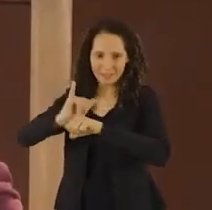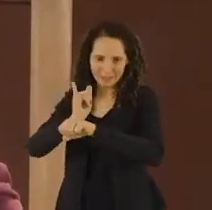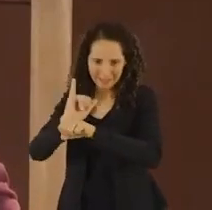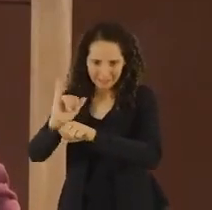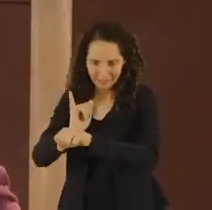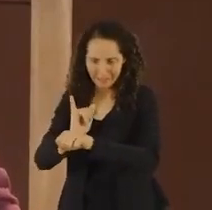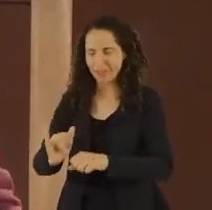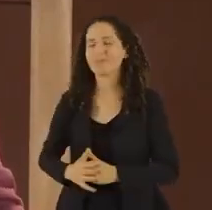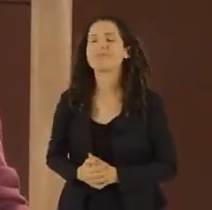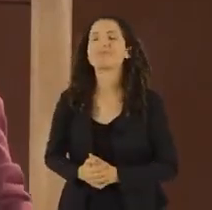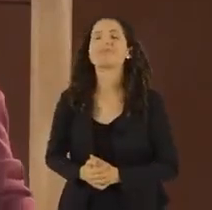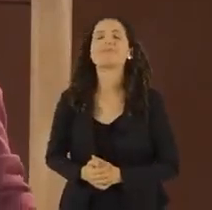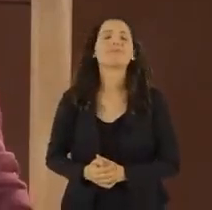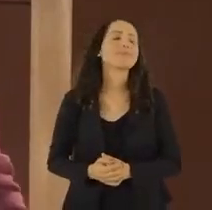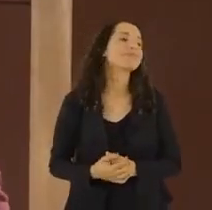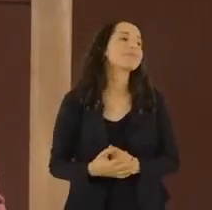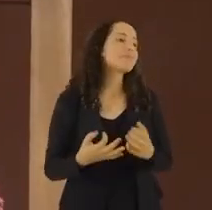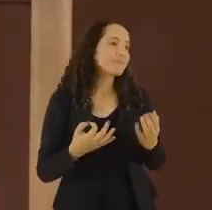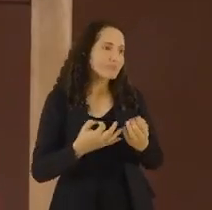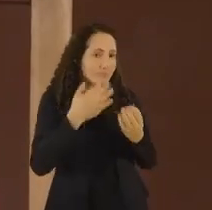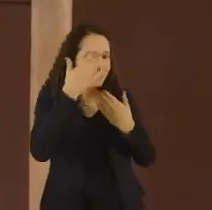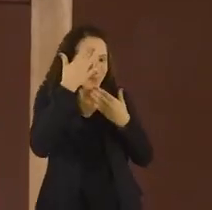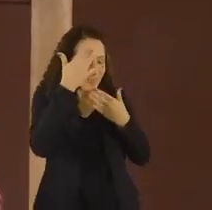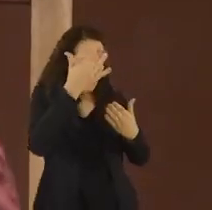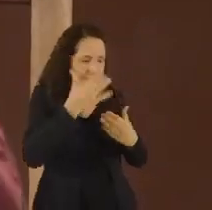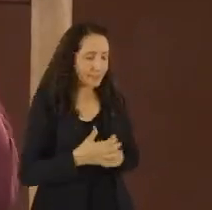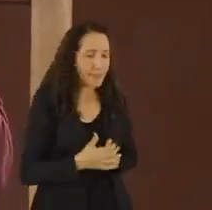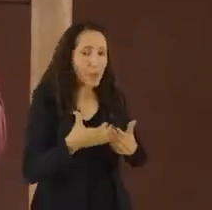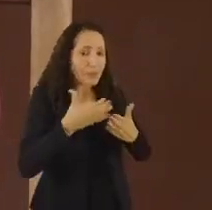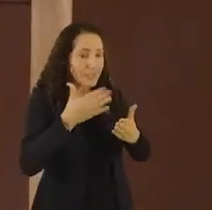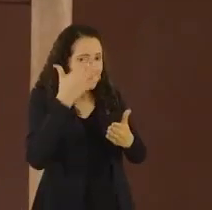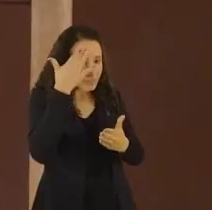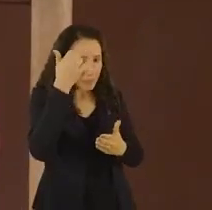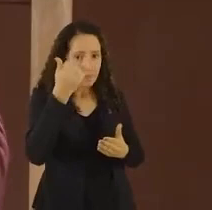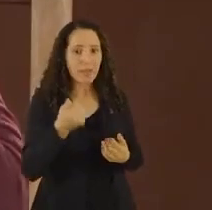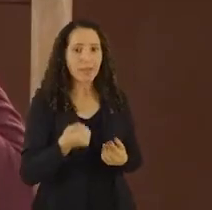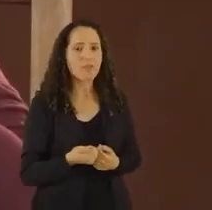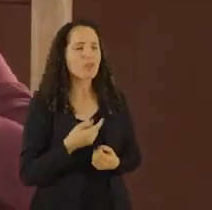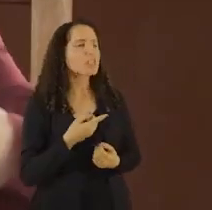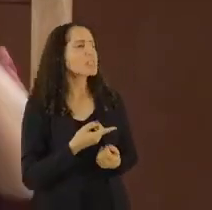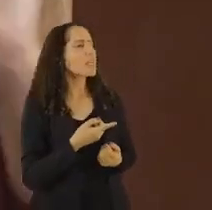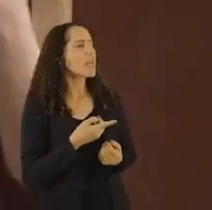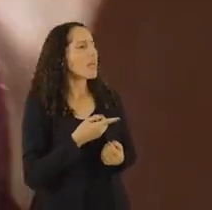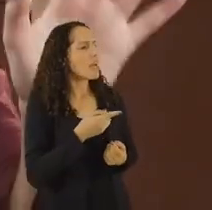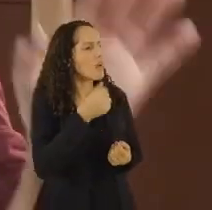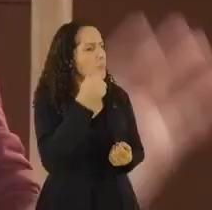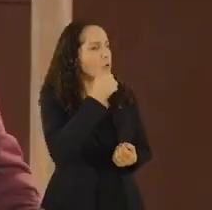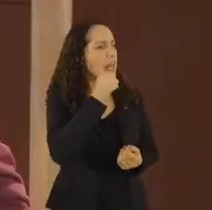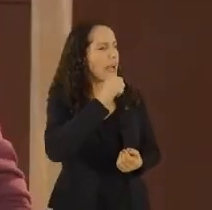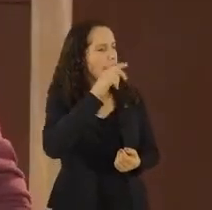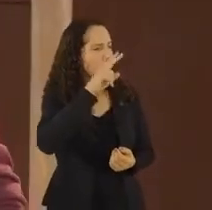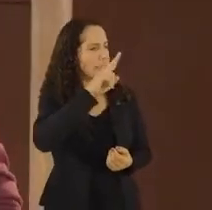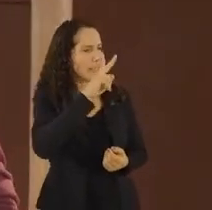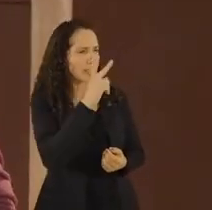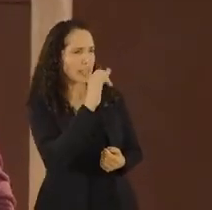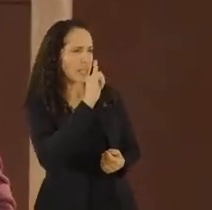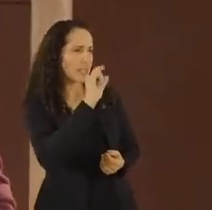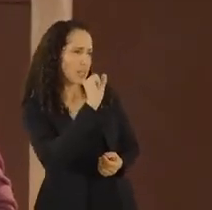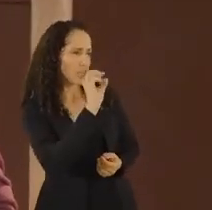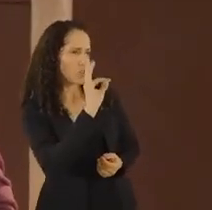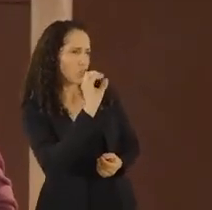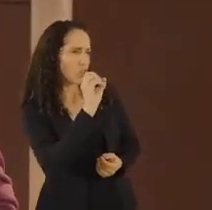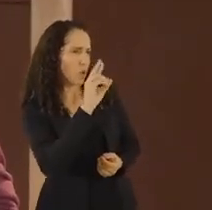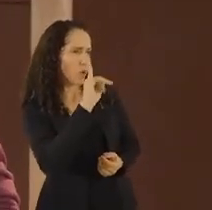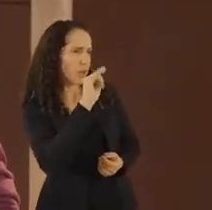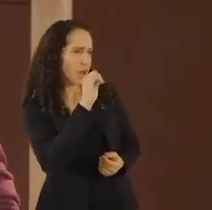prefeito Líder muito obrigada E agora eu gostaria de saber de você como o historiador a olhando para o